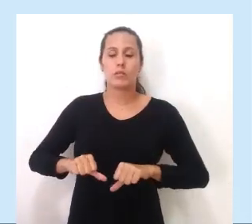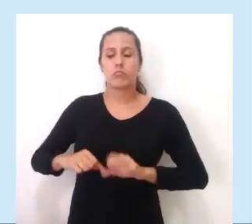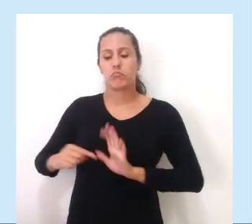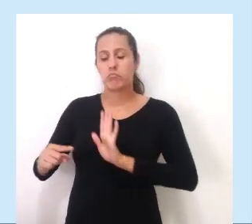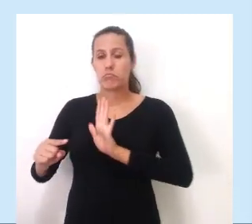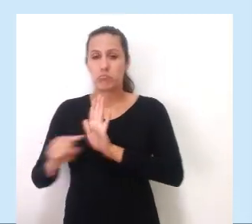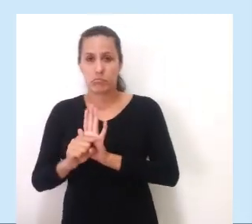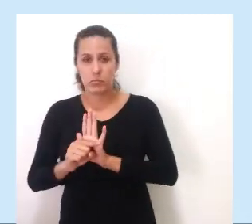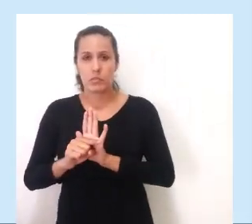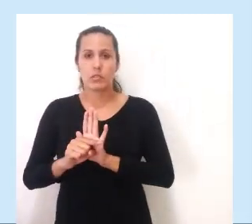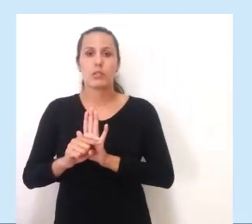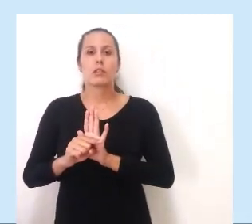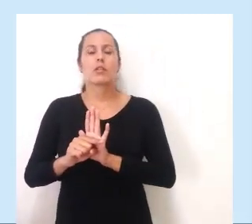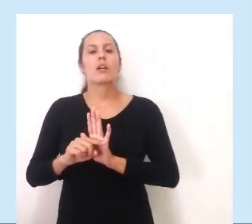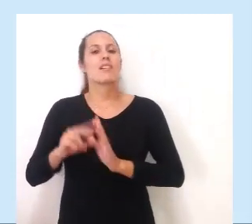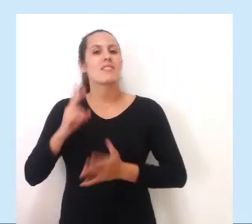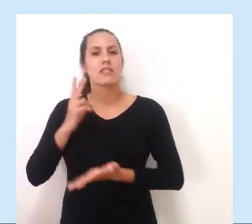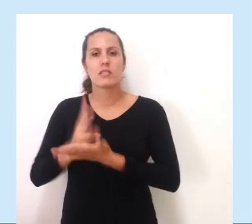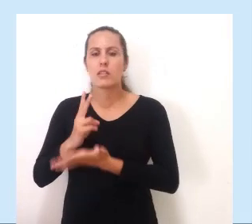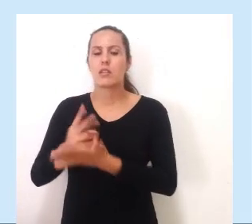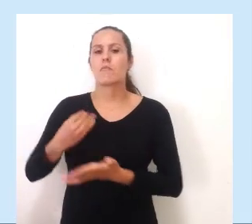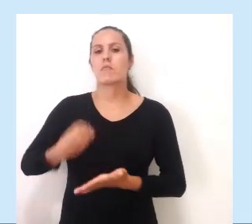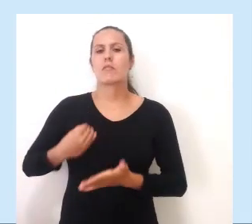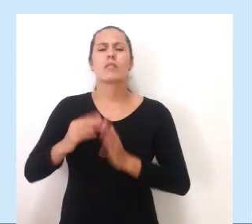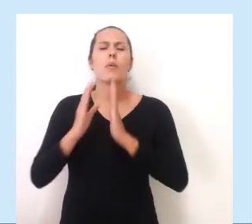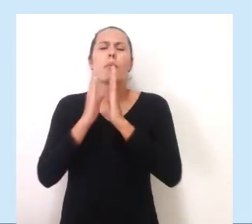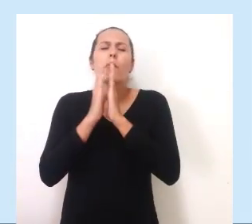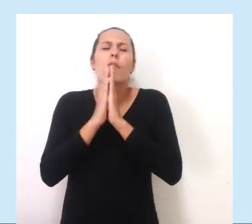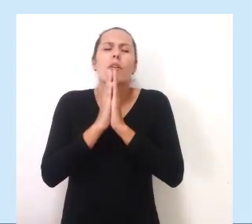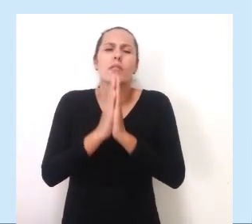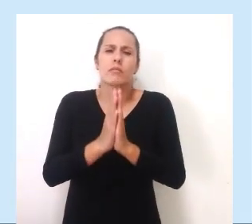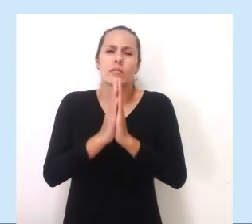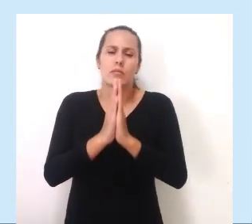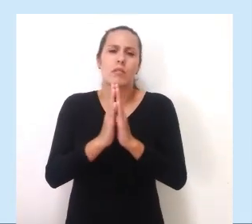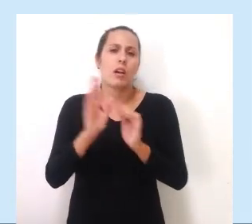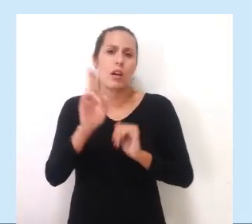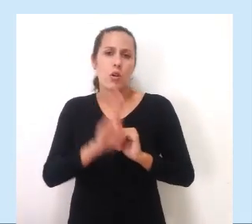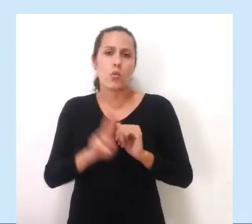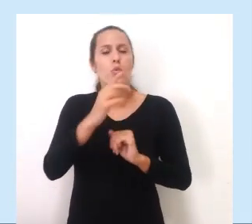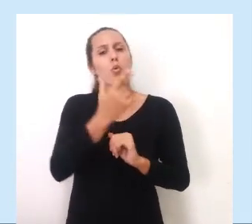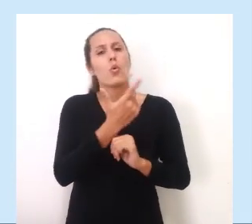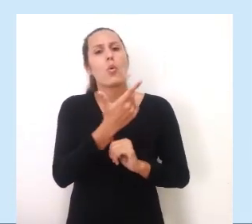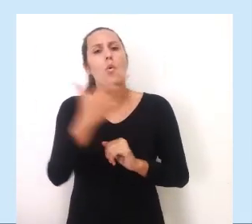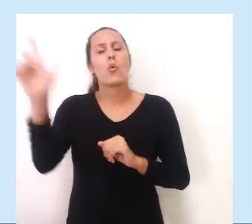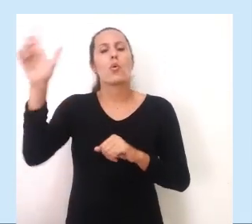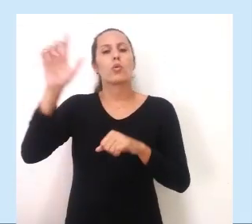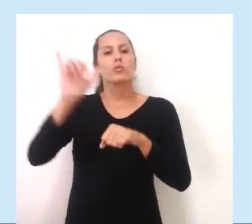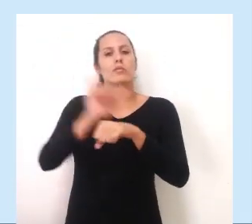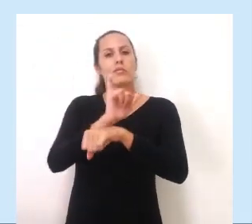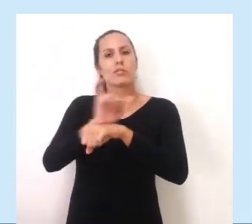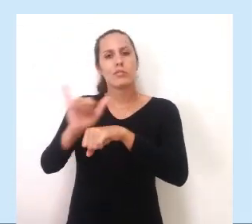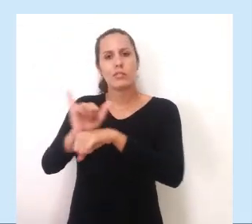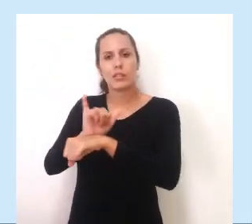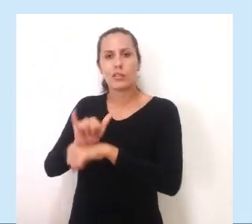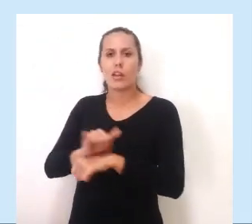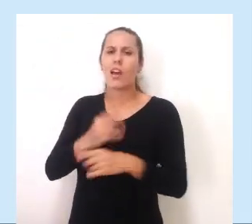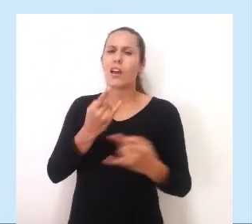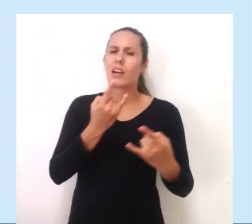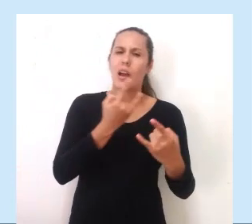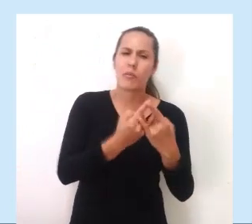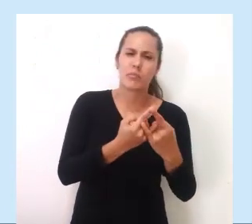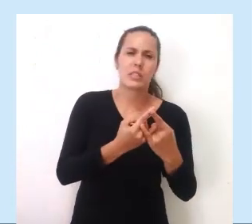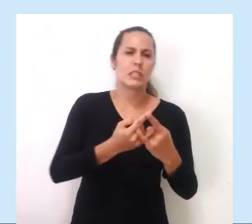Mas contraindicação, esse medicamento vai existir. Então, por favor, utilizem outros